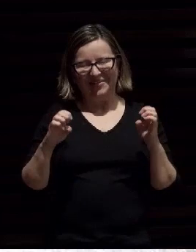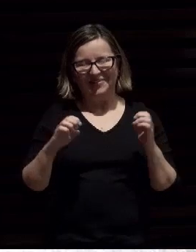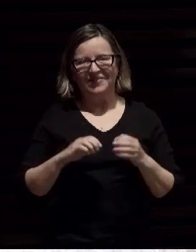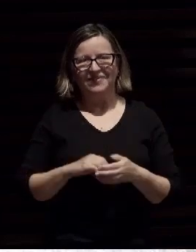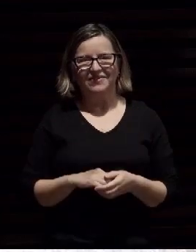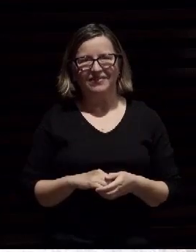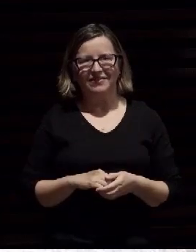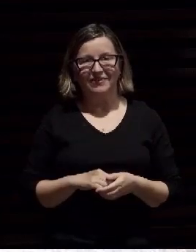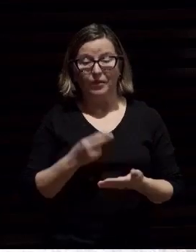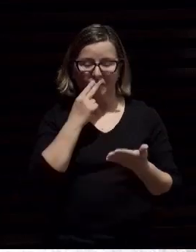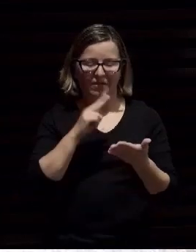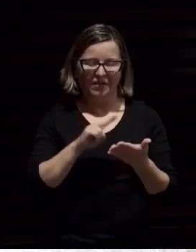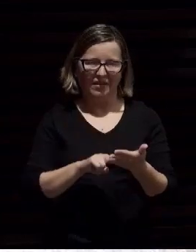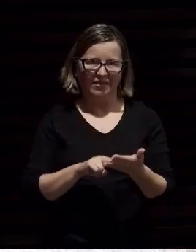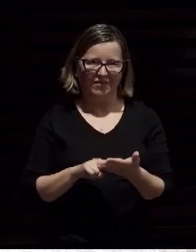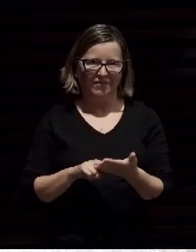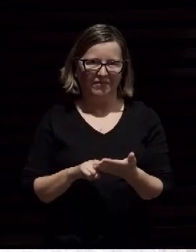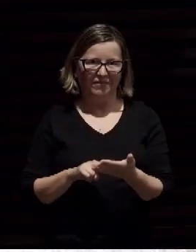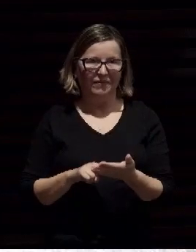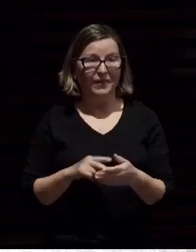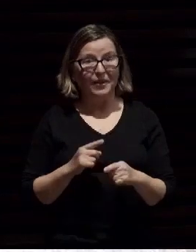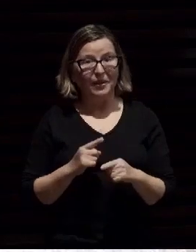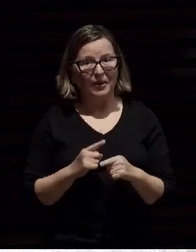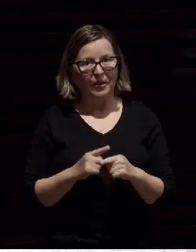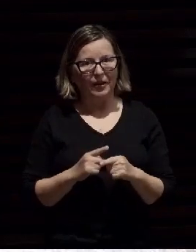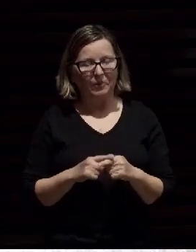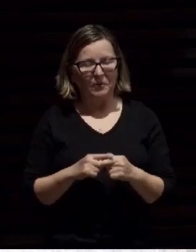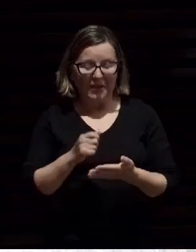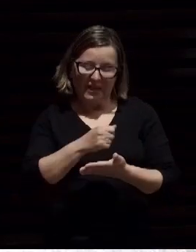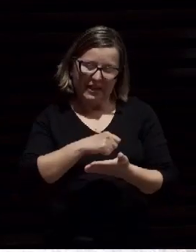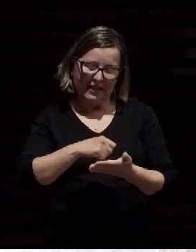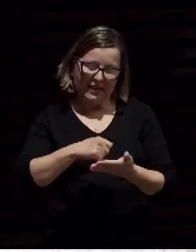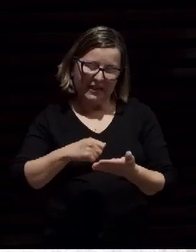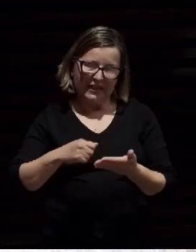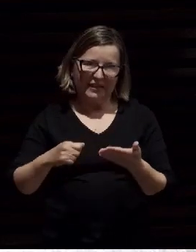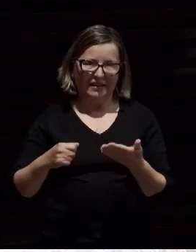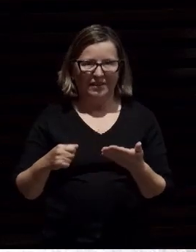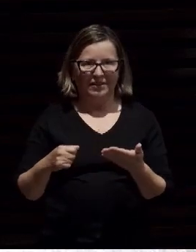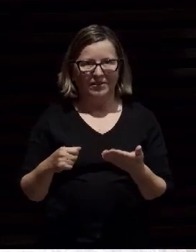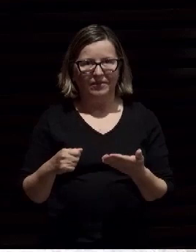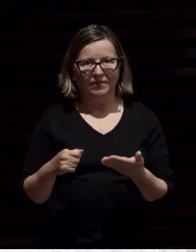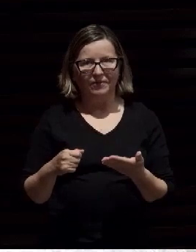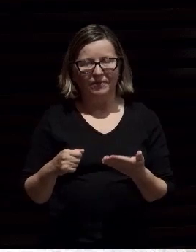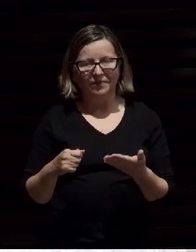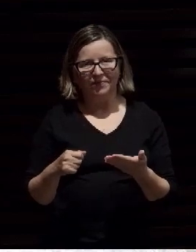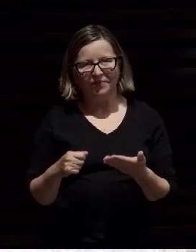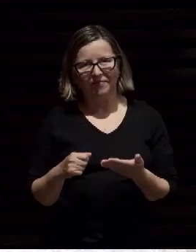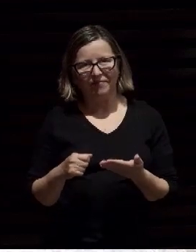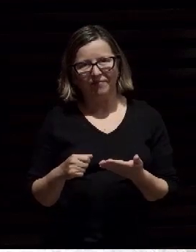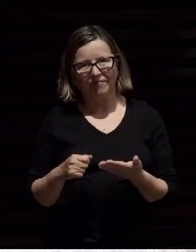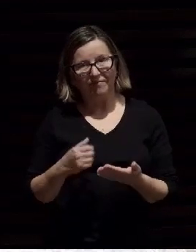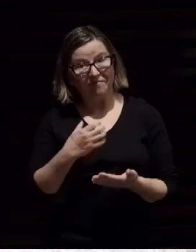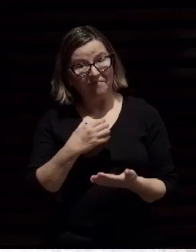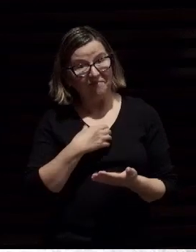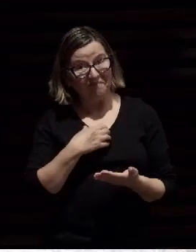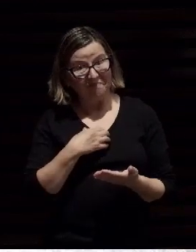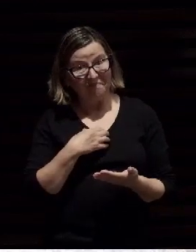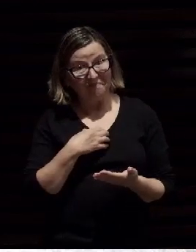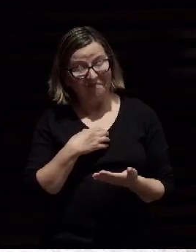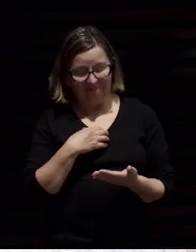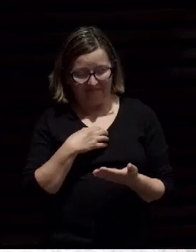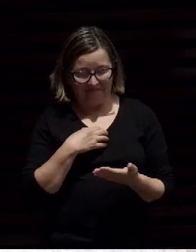Uma carta. Porque aquilo era escrito assim, de maneira manual.